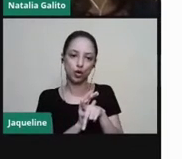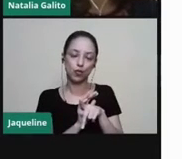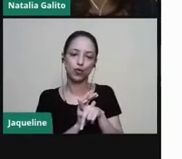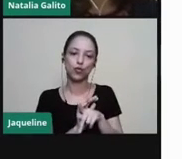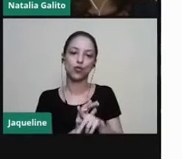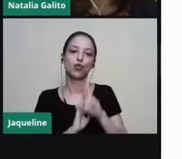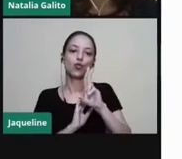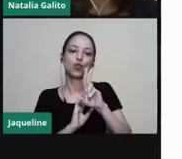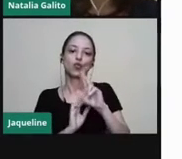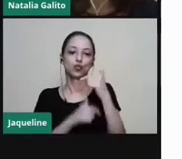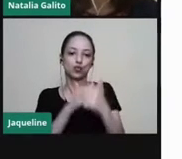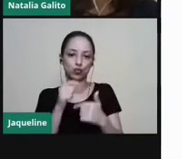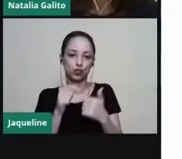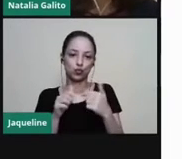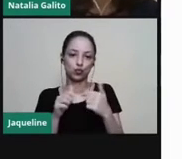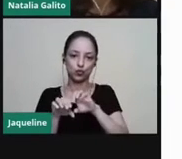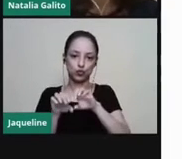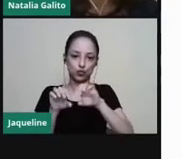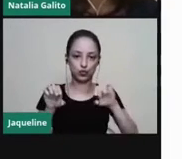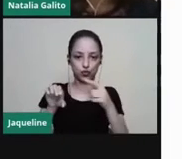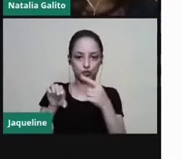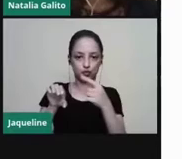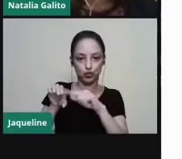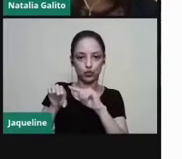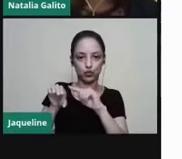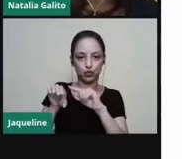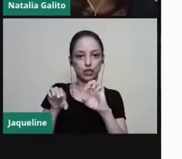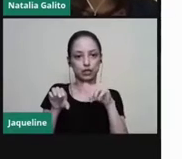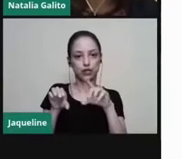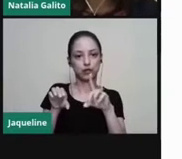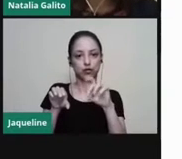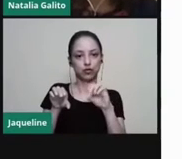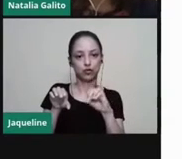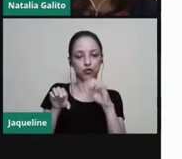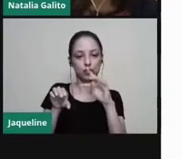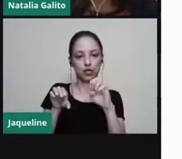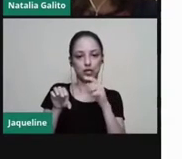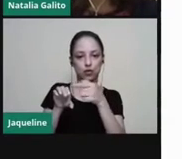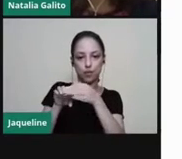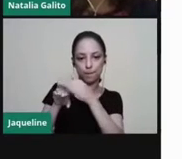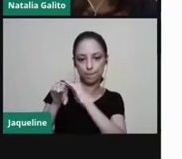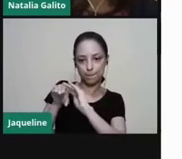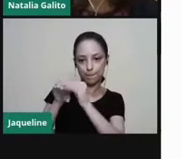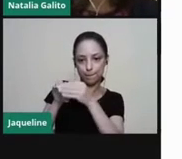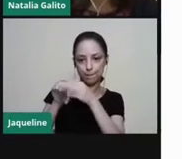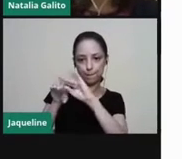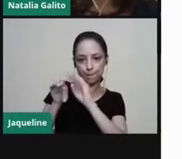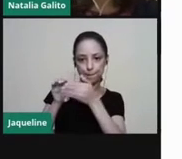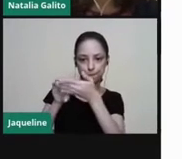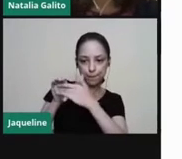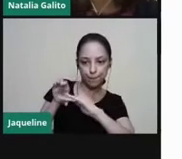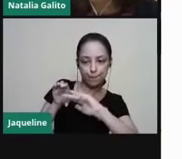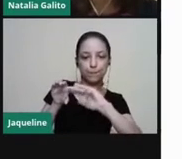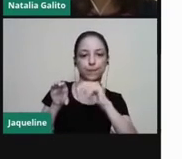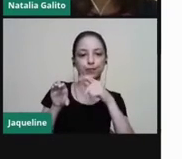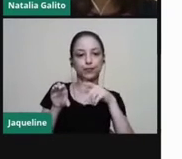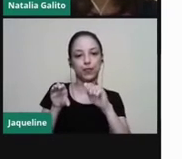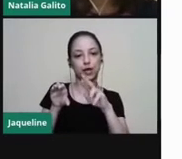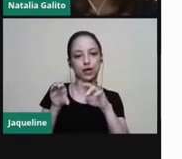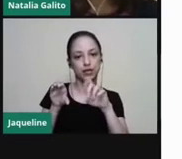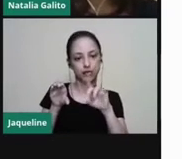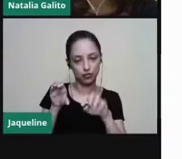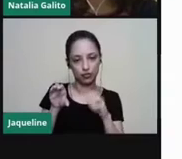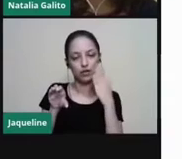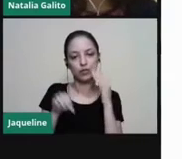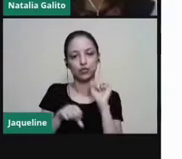stress, né, que é o estresse de talhamento do fluxo exercendo sobre a parede do vaso. Além desse dado que a gente fala que é de repouso, a